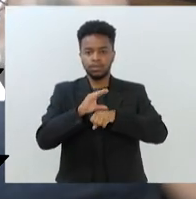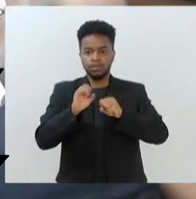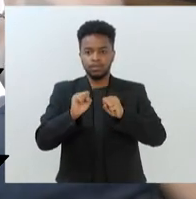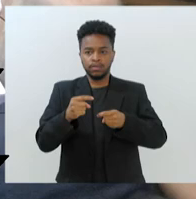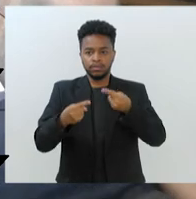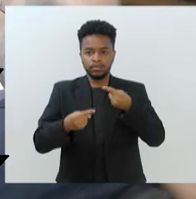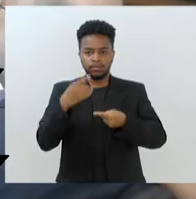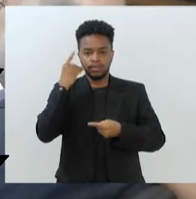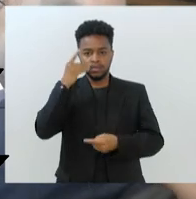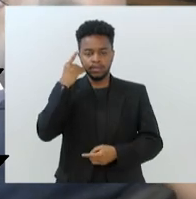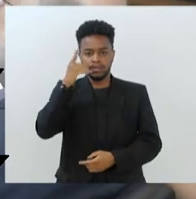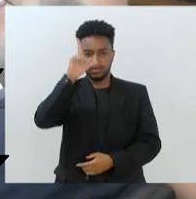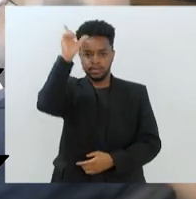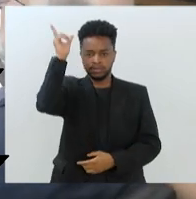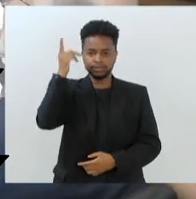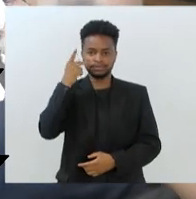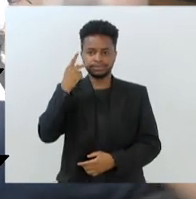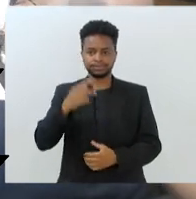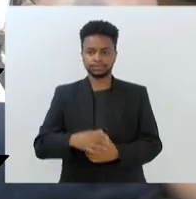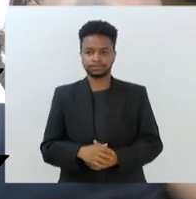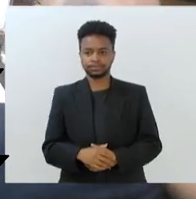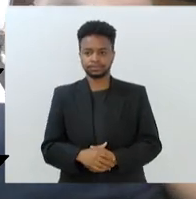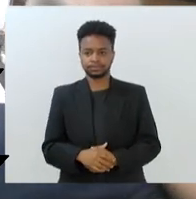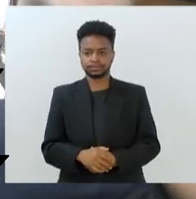deputado Luiz Paulo.